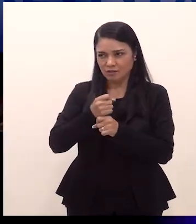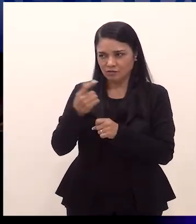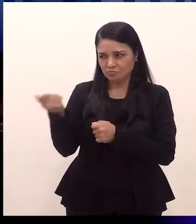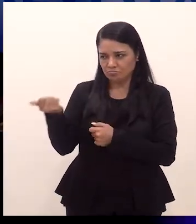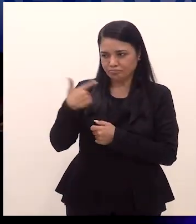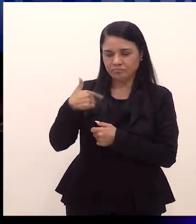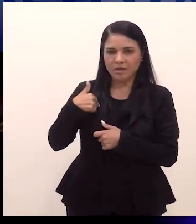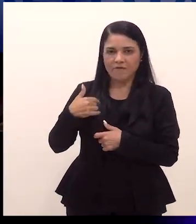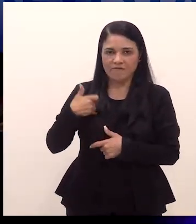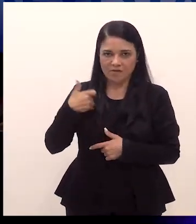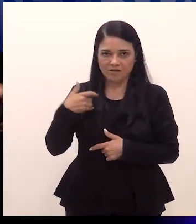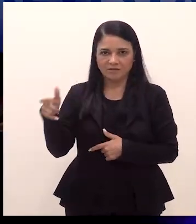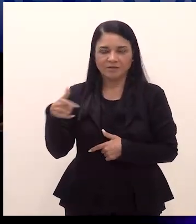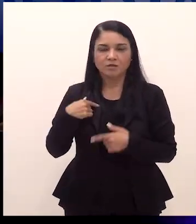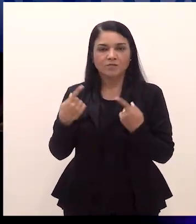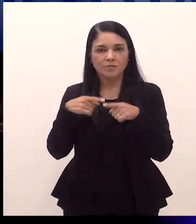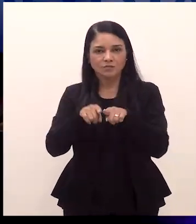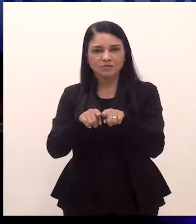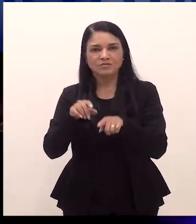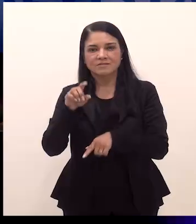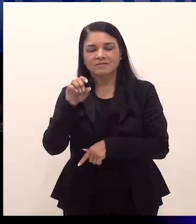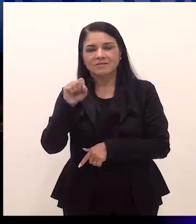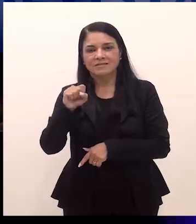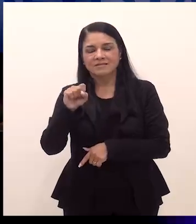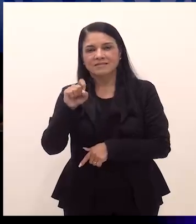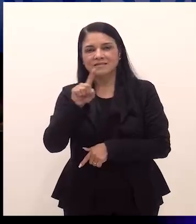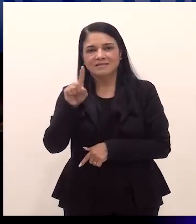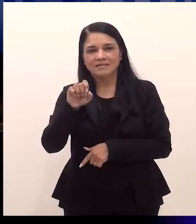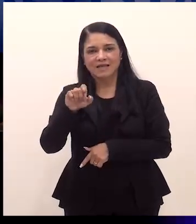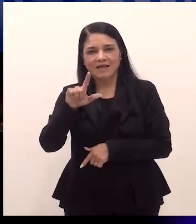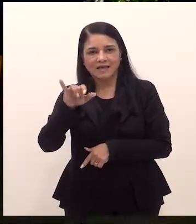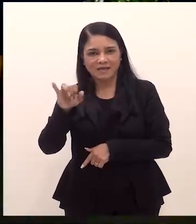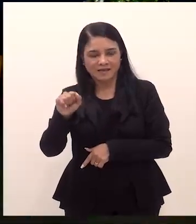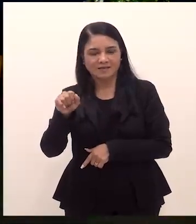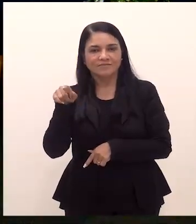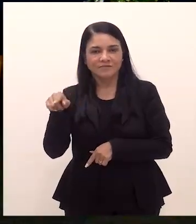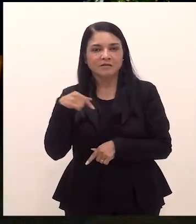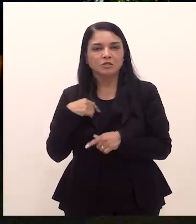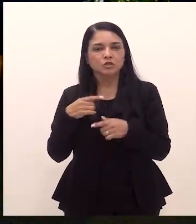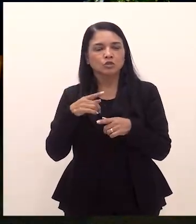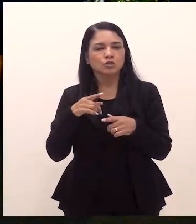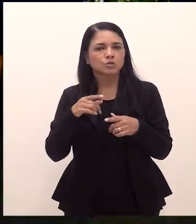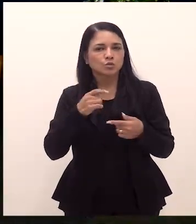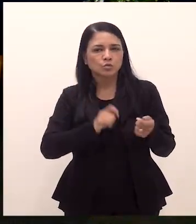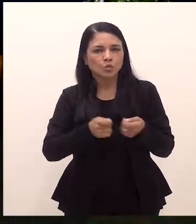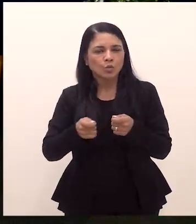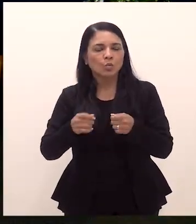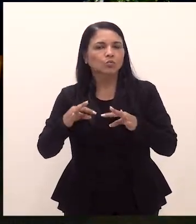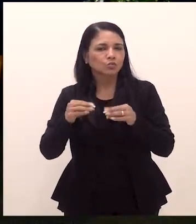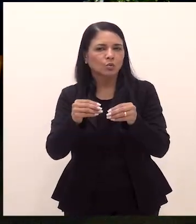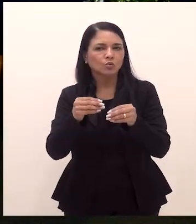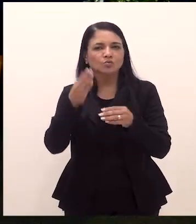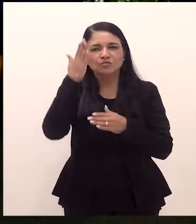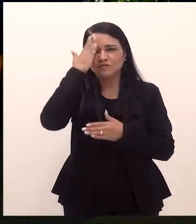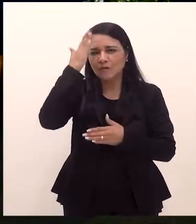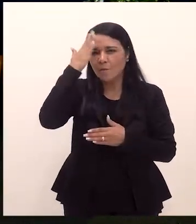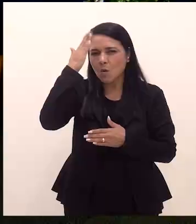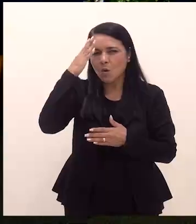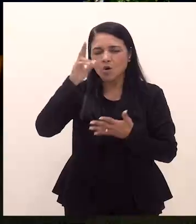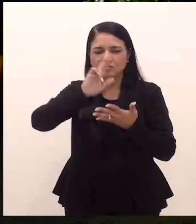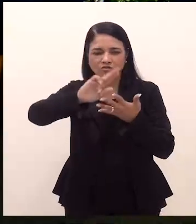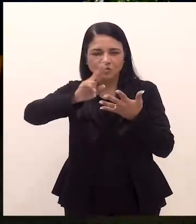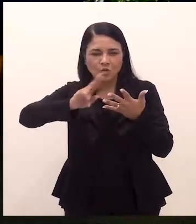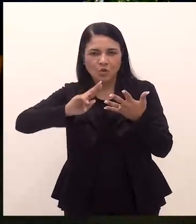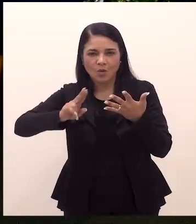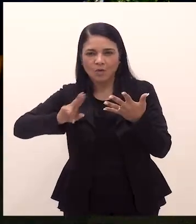Ele teve uma dupla durante muitos anos com o Zé da Velha, que era um trombonista. Maravilhoso. Que tocou com todos esses nossos ídolos. Sim. O Jacó do